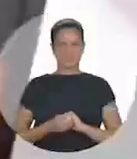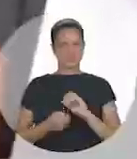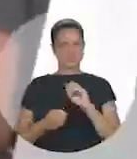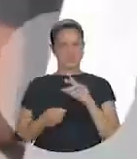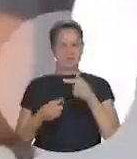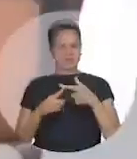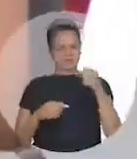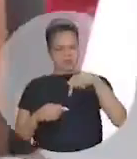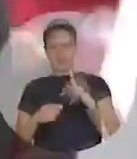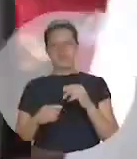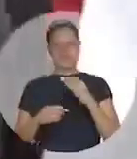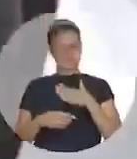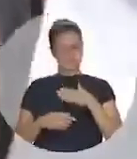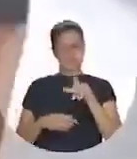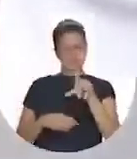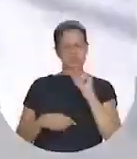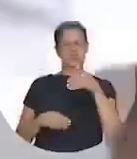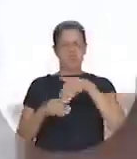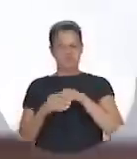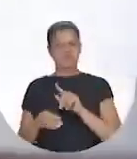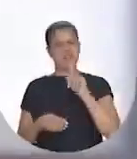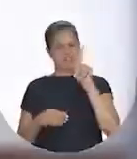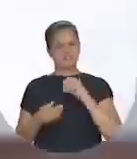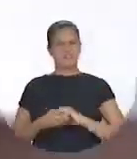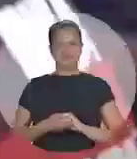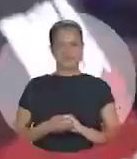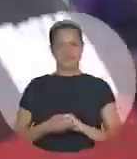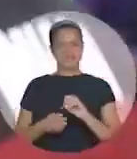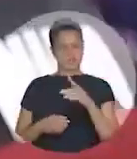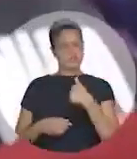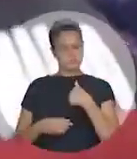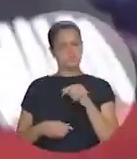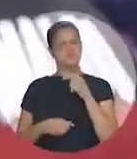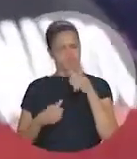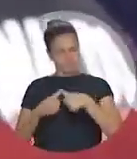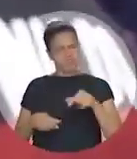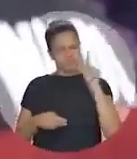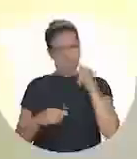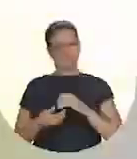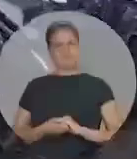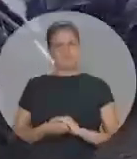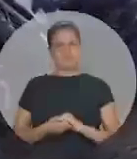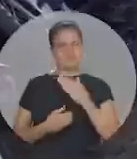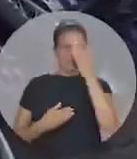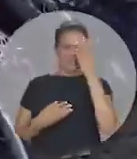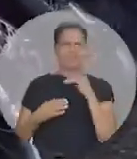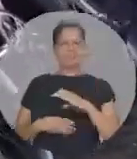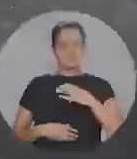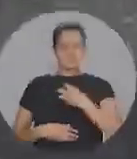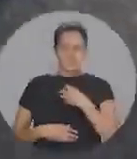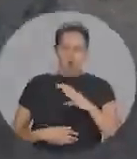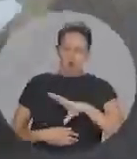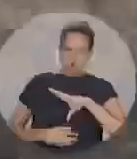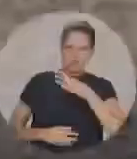Não é por causa da tua presença não, mas se depender do meu voto, você já tá lá já. Se depender de mim, você vai estar lá dentro. Obrigada. O sentimento de coragem